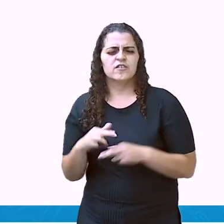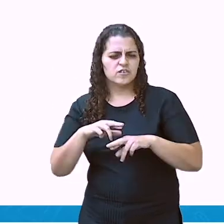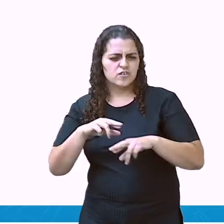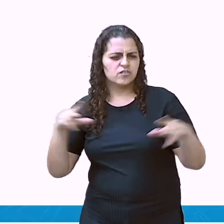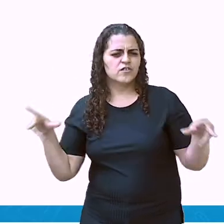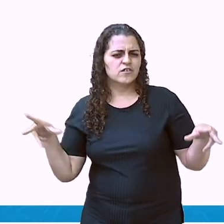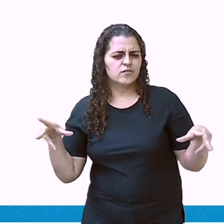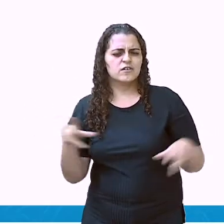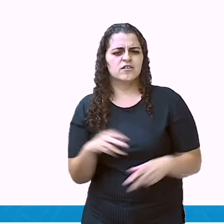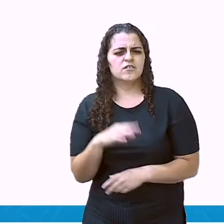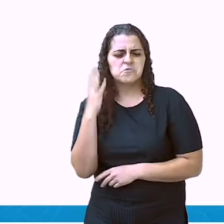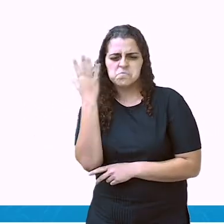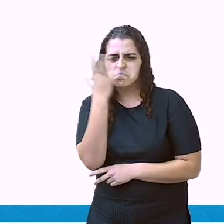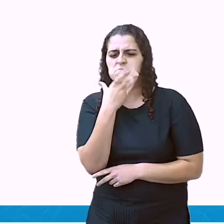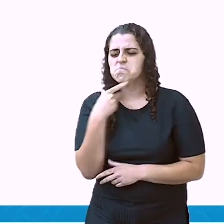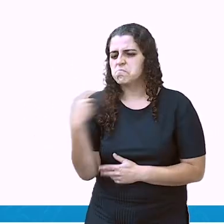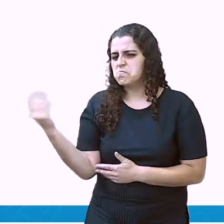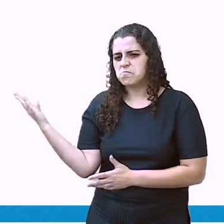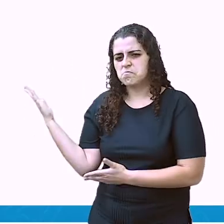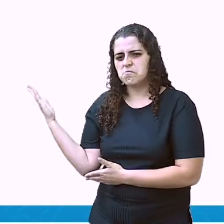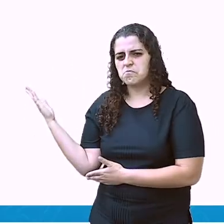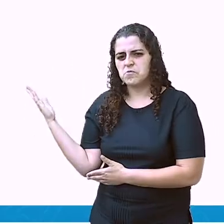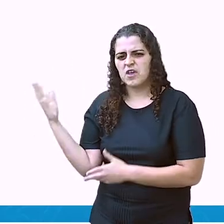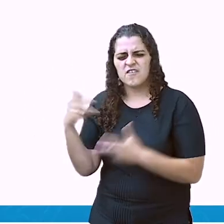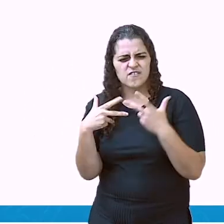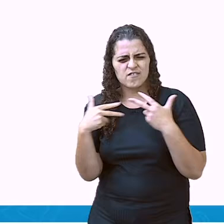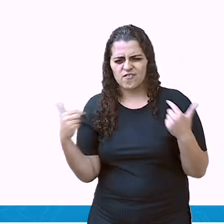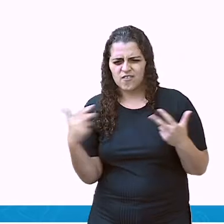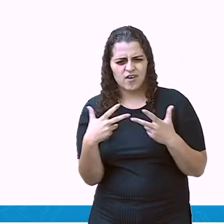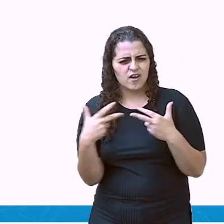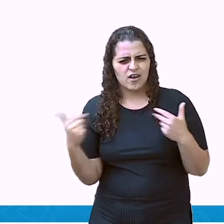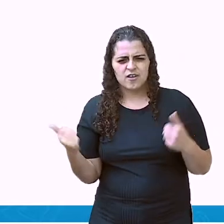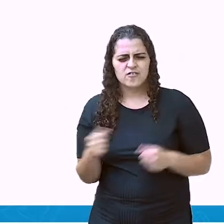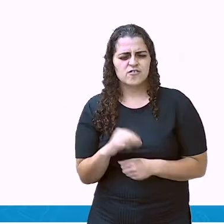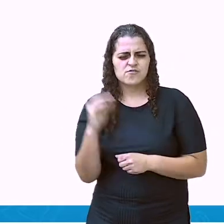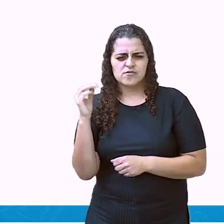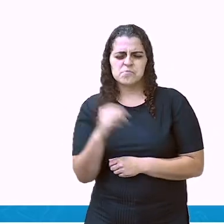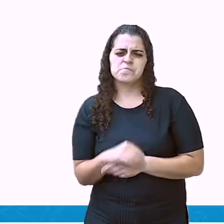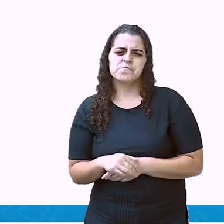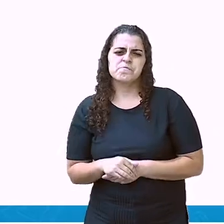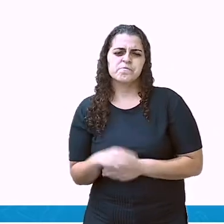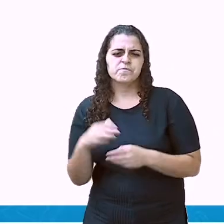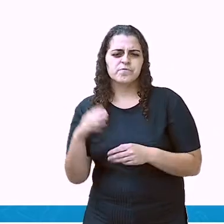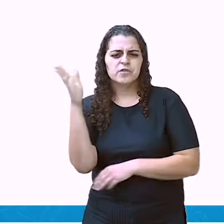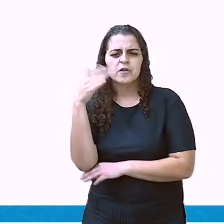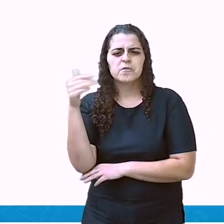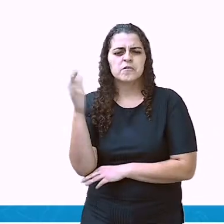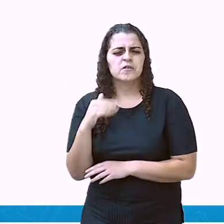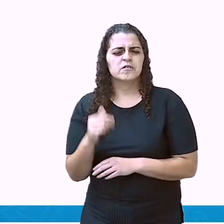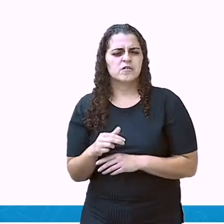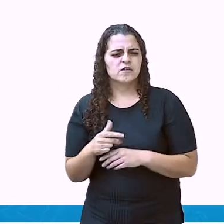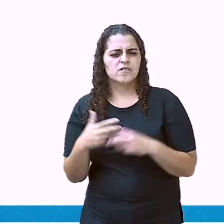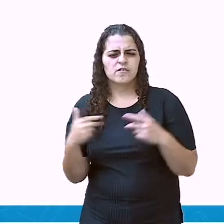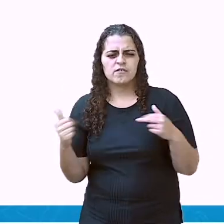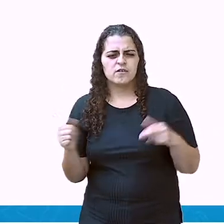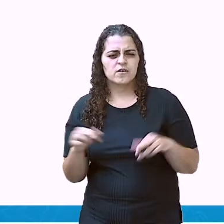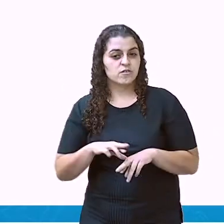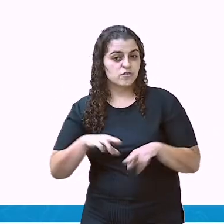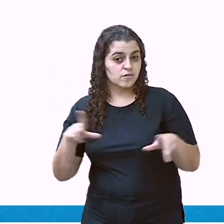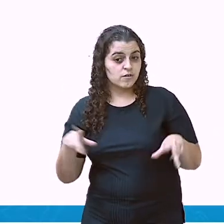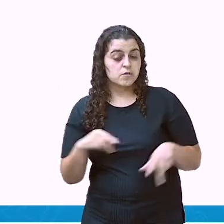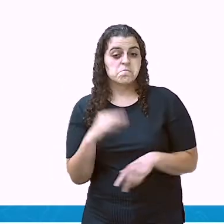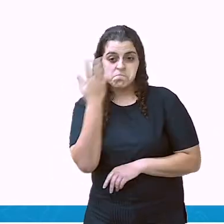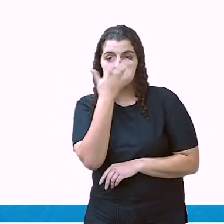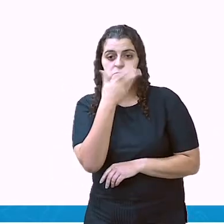diferentes umas das outras, não é uma bandeira só no desenho todo do mapa, não. São várias bandeiras.